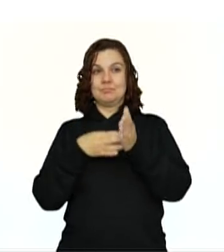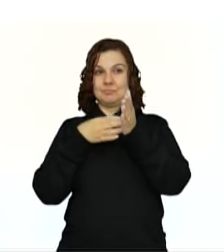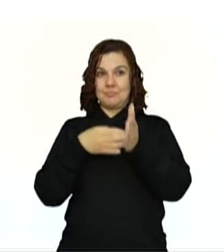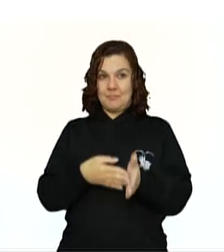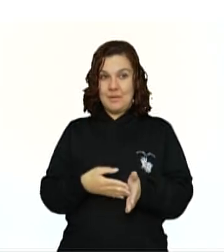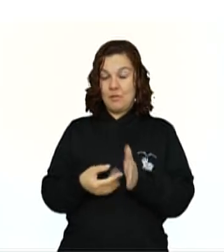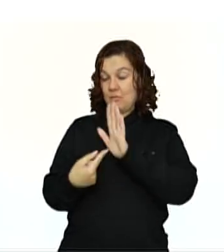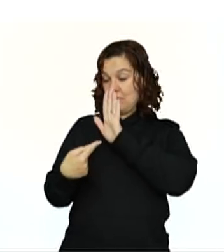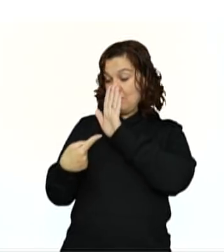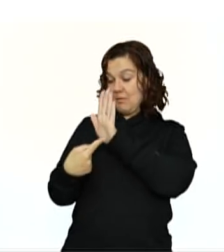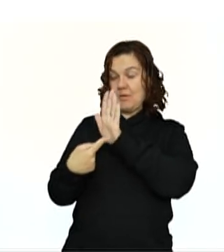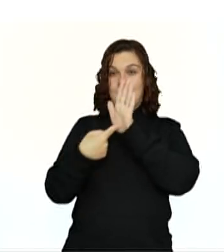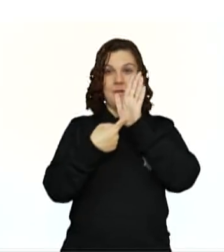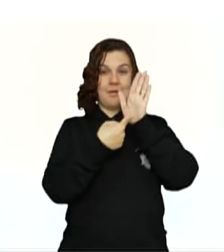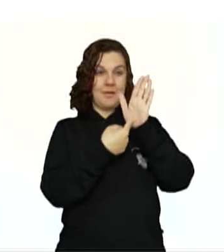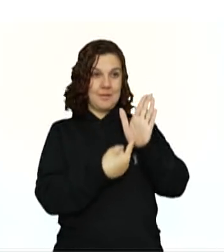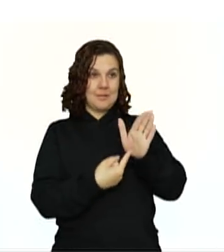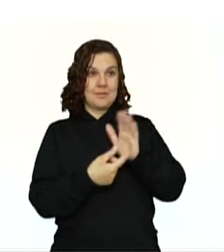a